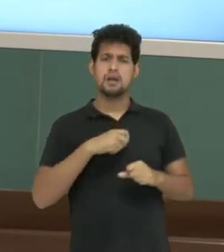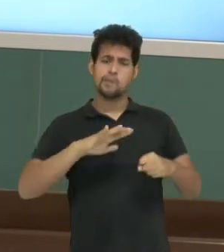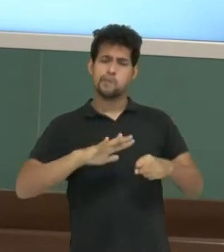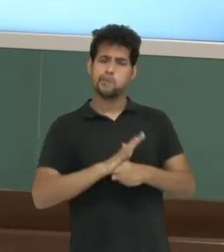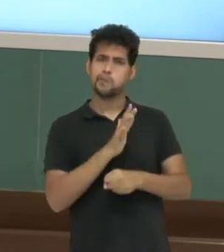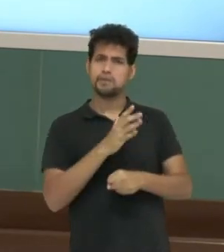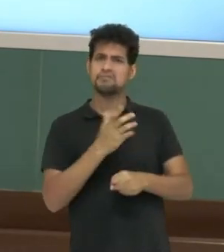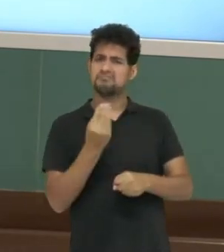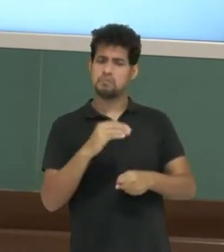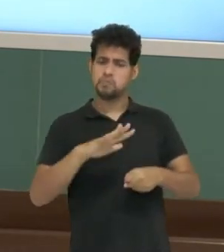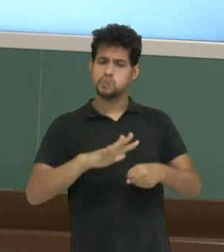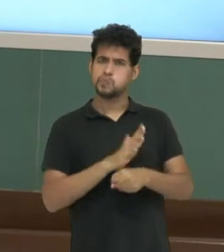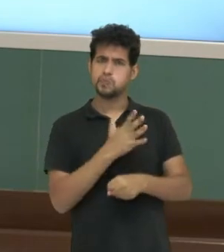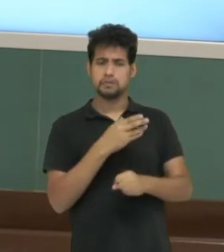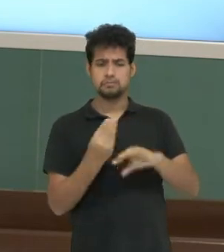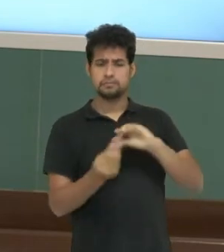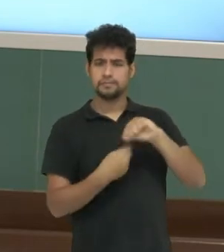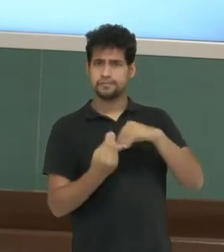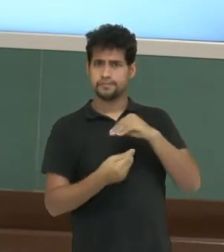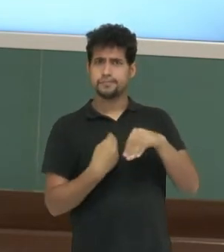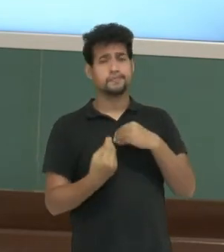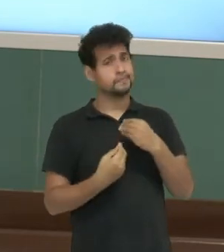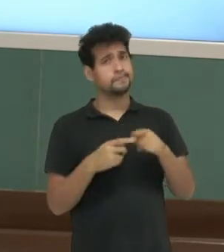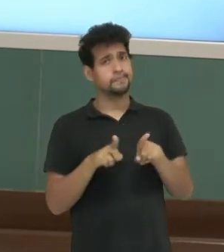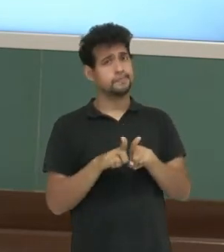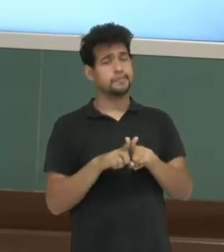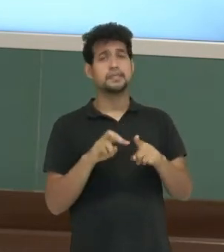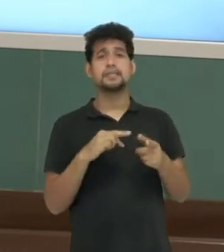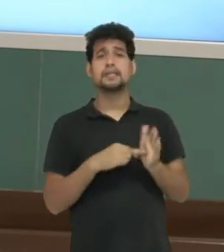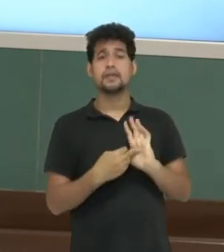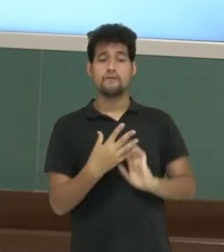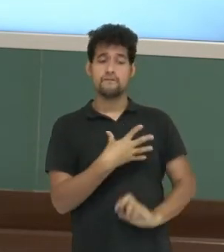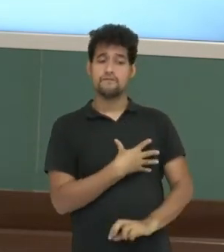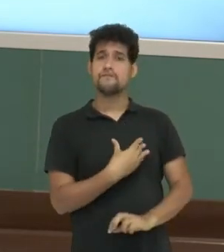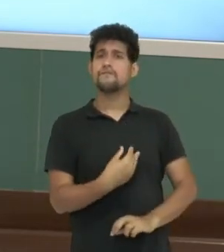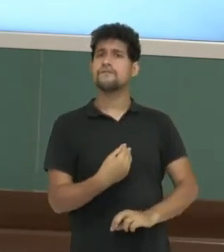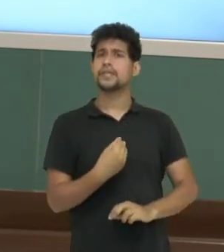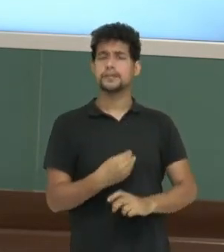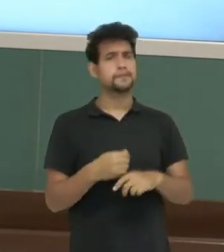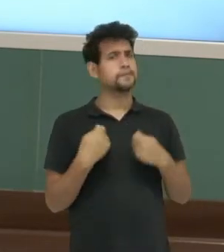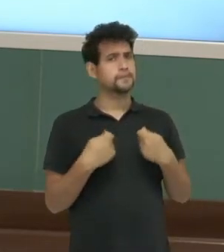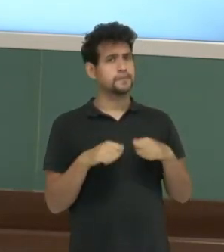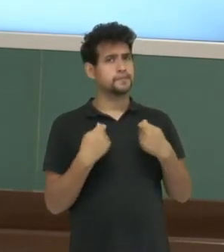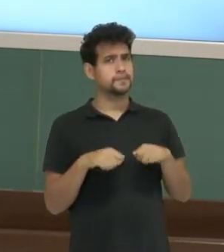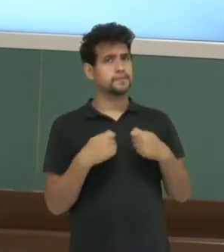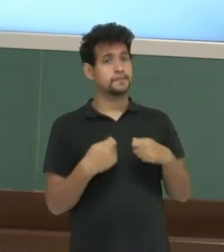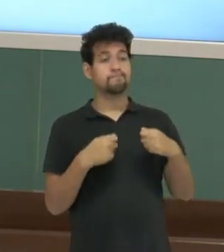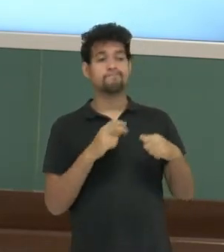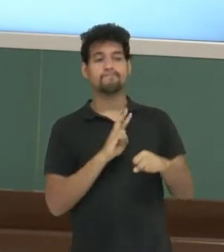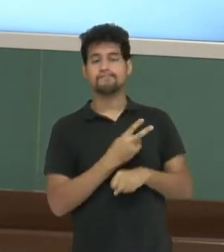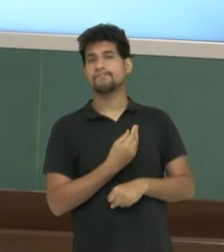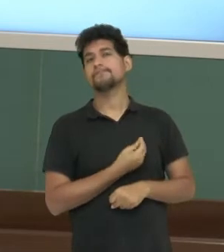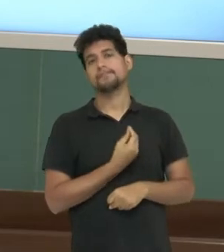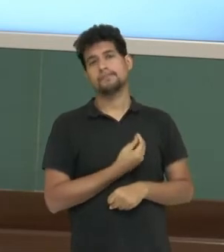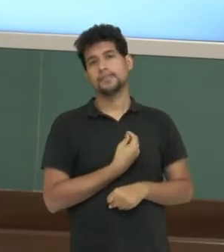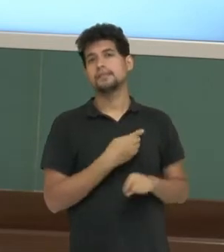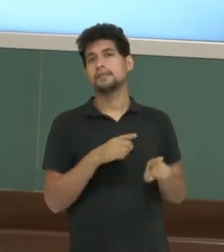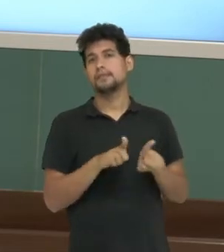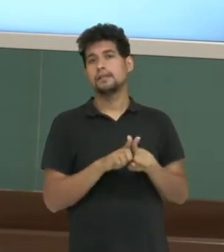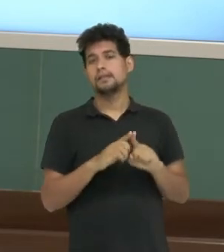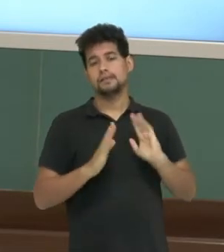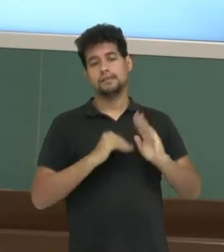rico em substâncias nutritivas na qual o filhote necessita para a sua sobrevivência e para o